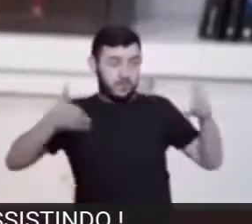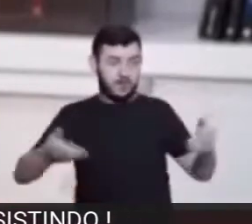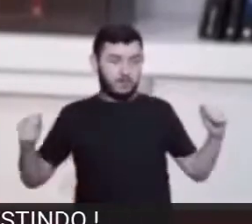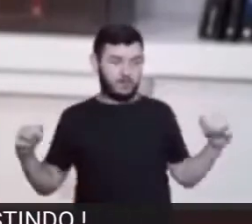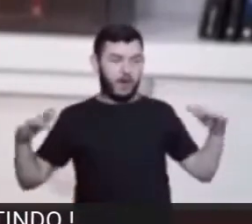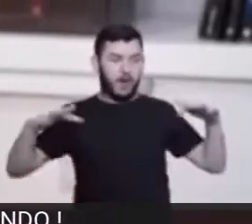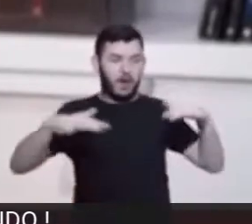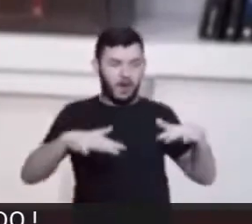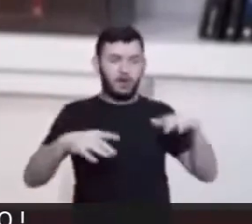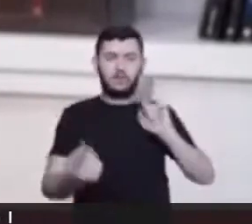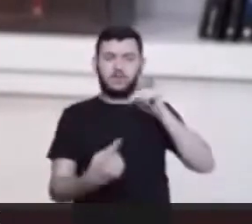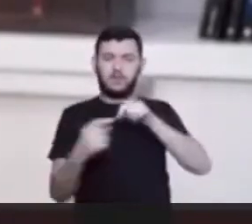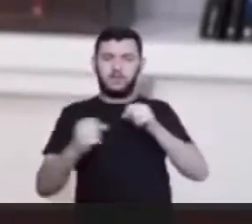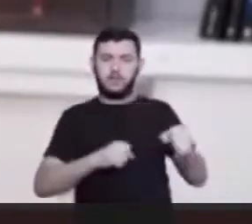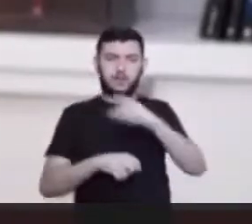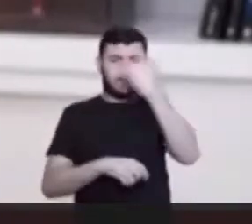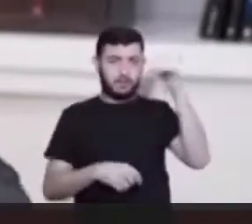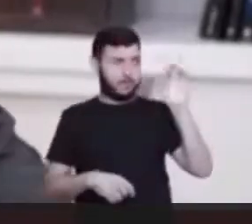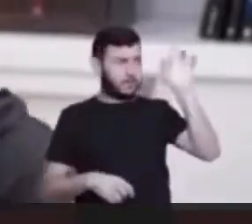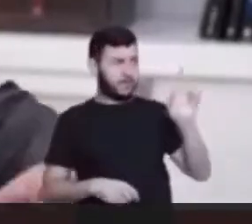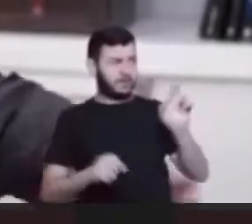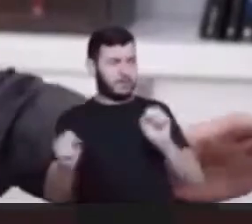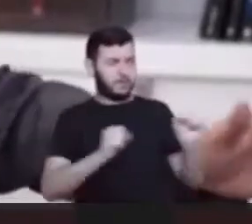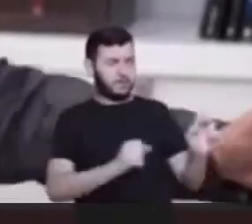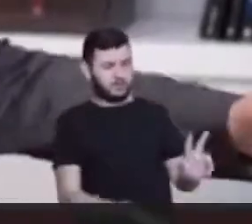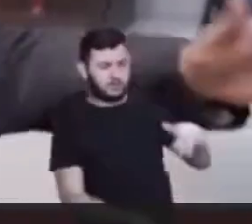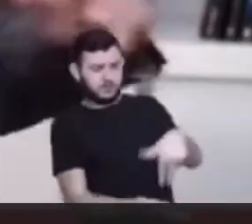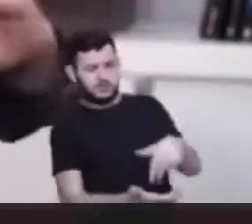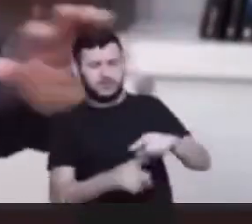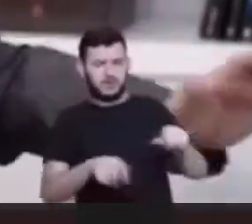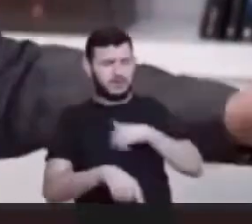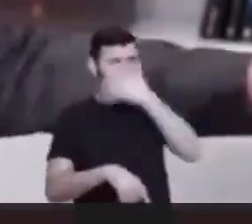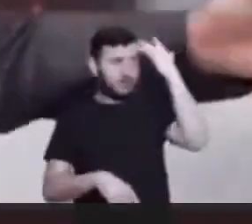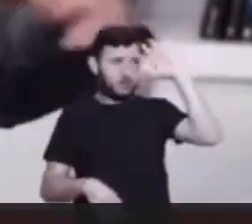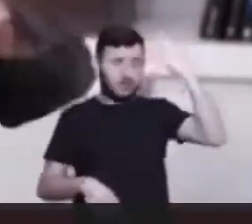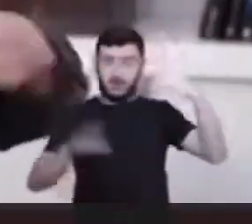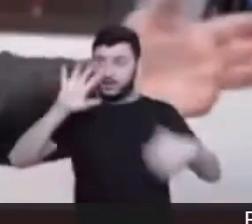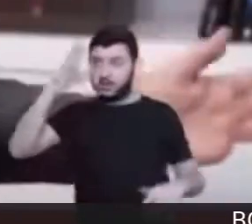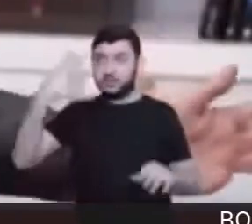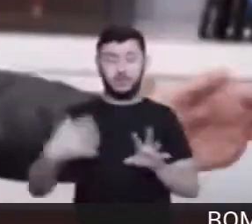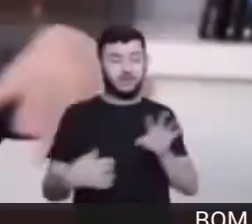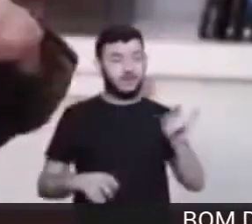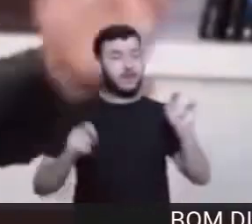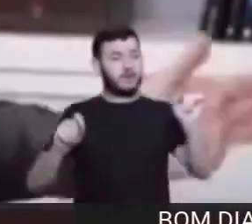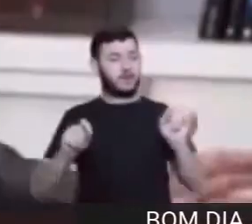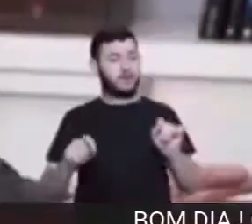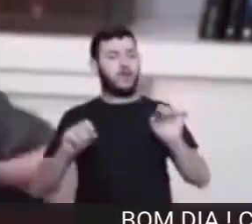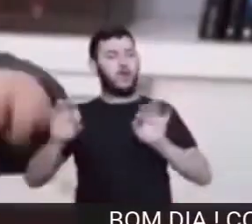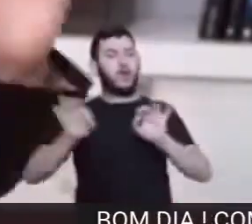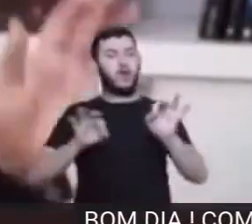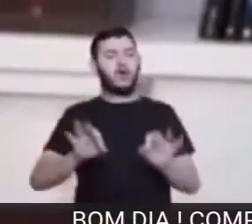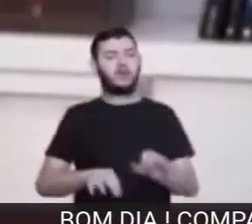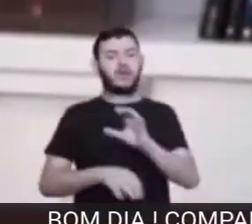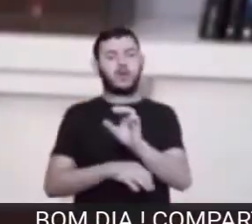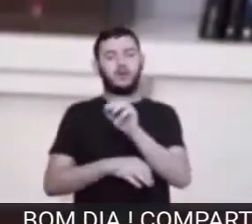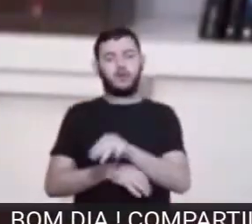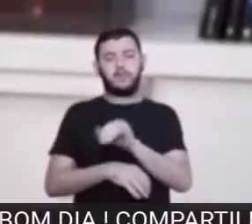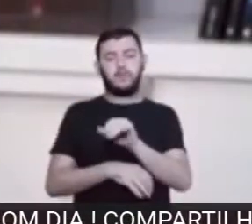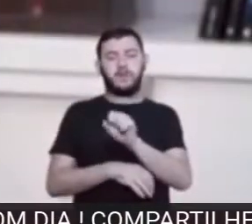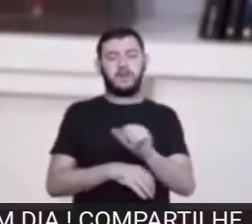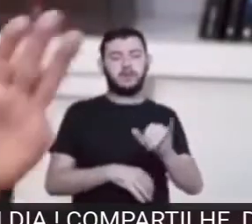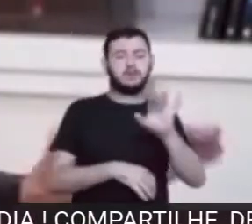Na hora que o pessoal decidir que agora vai abrir, vai fazer polícia, que vai poder convocar todo mundo, vai tudo